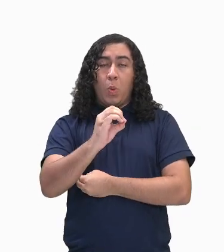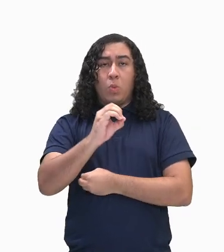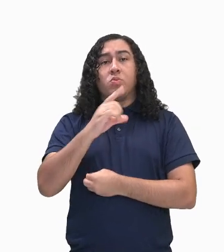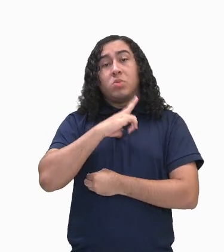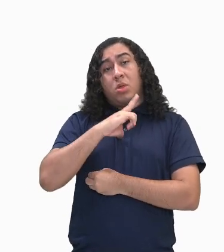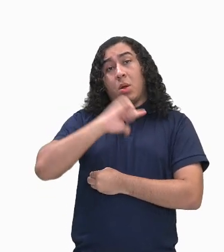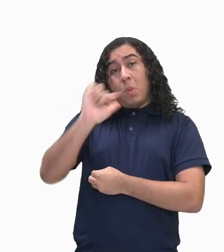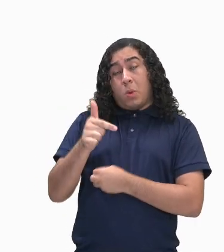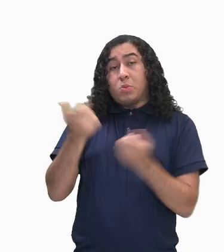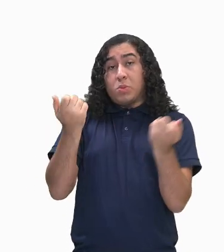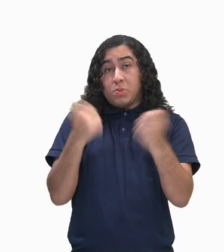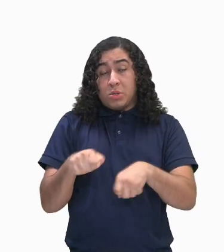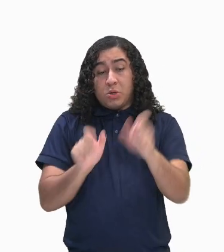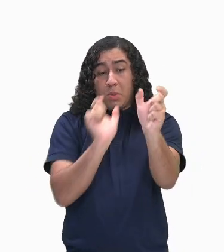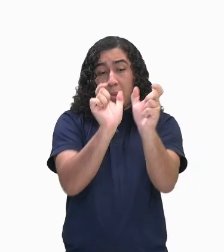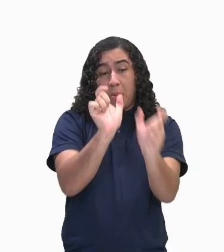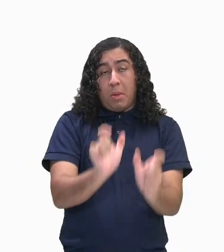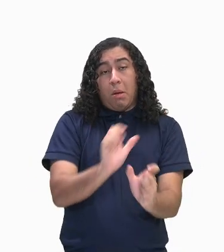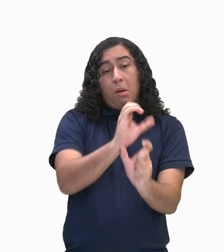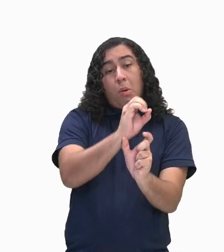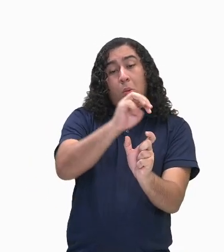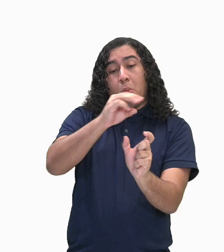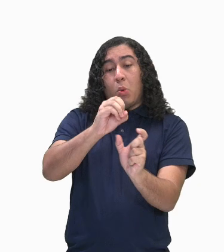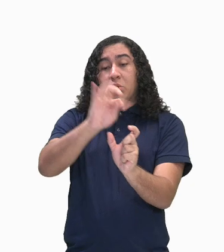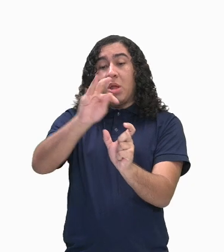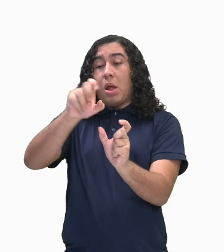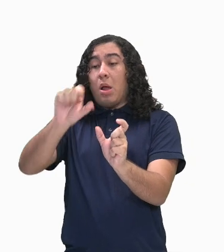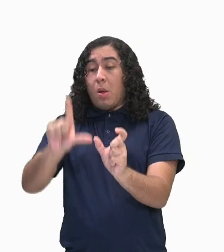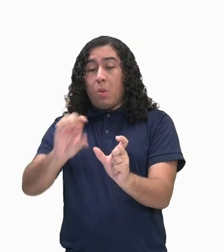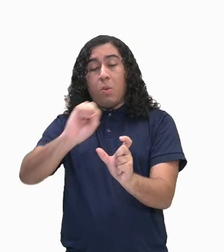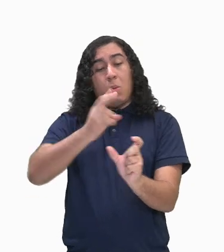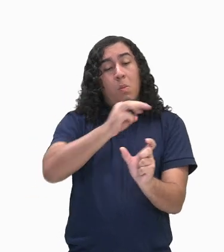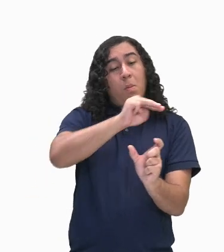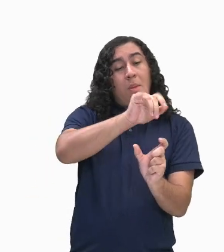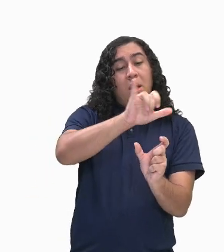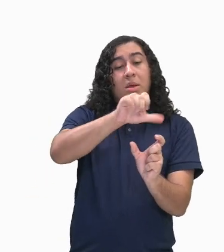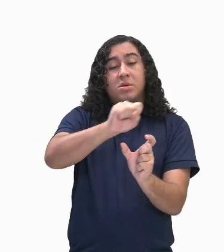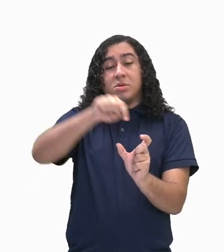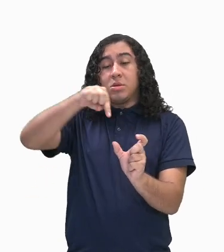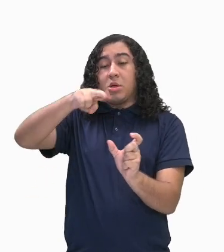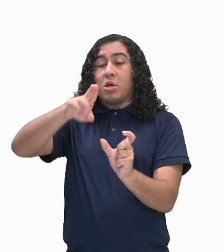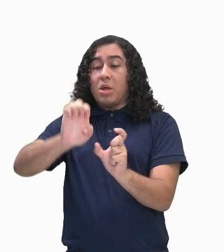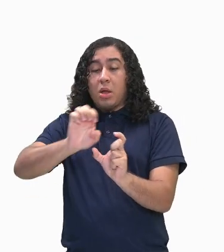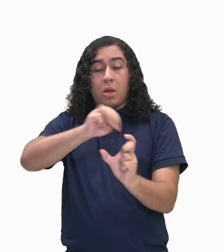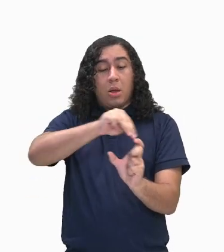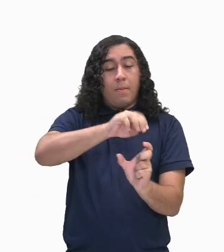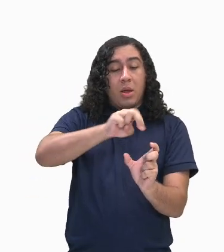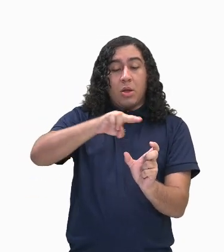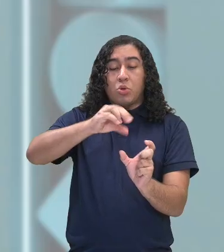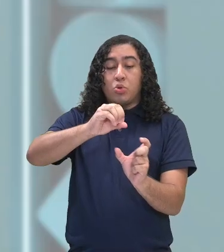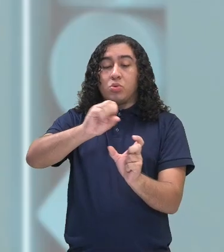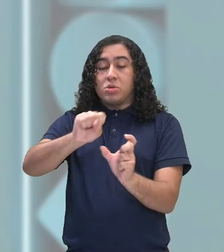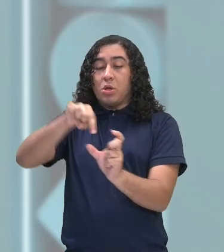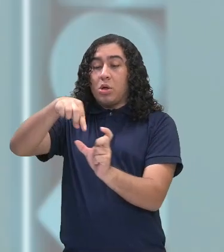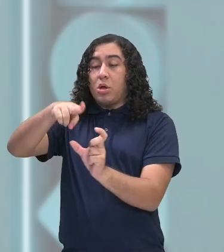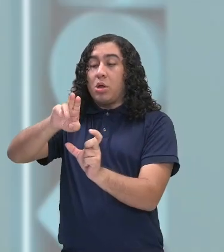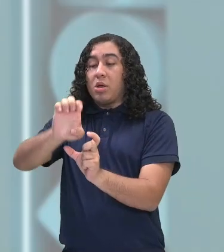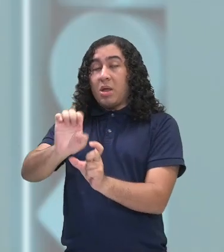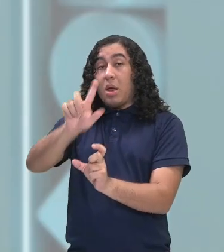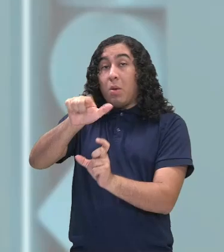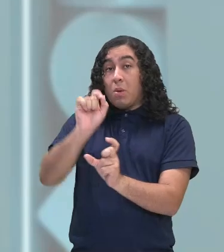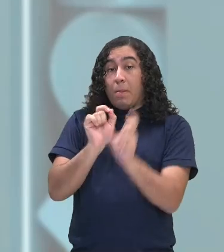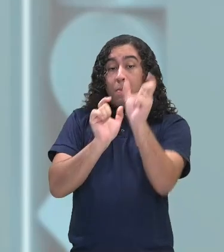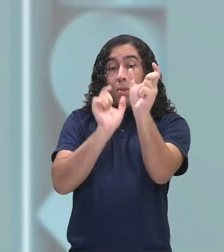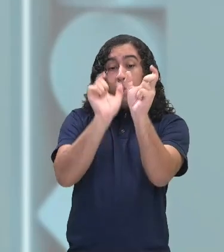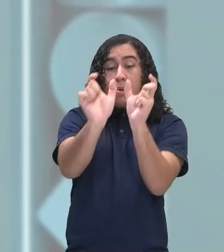tal, mais, menos, que. Então, são elementos, expressões de